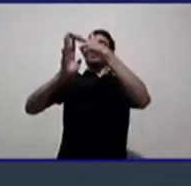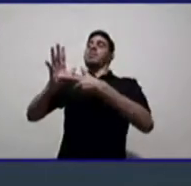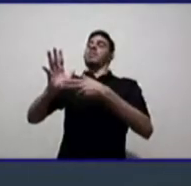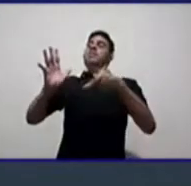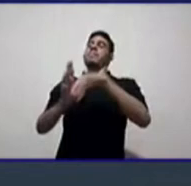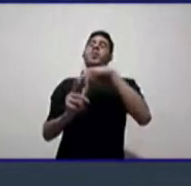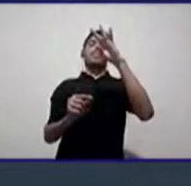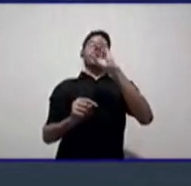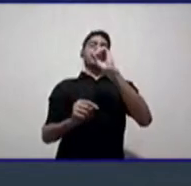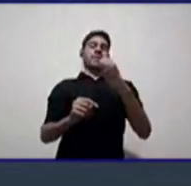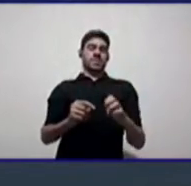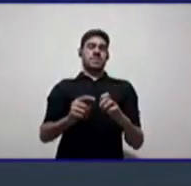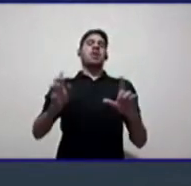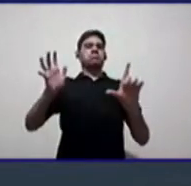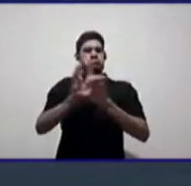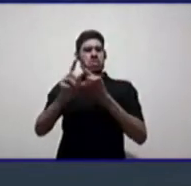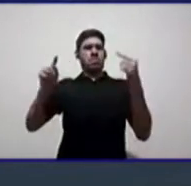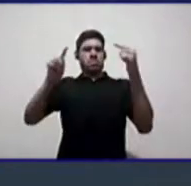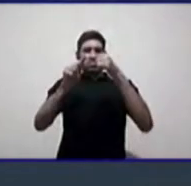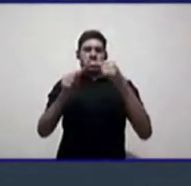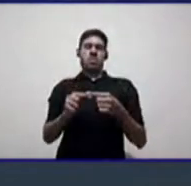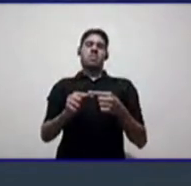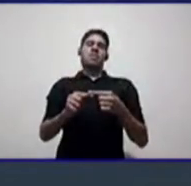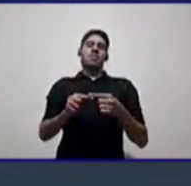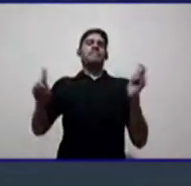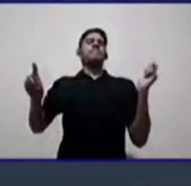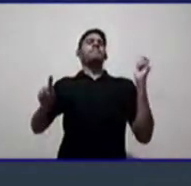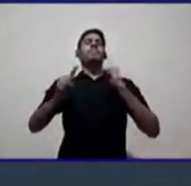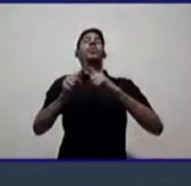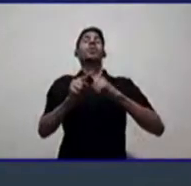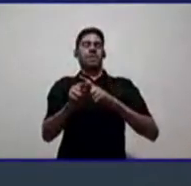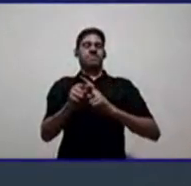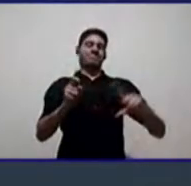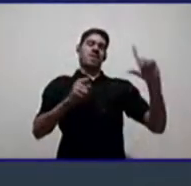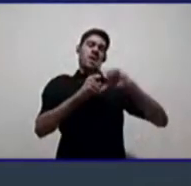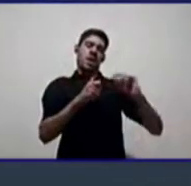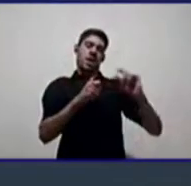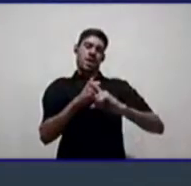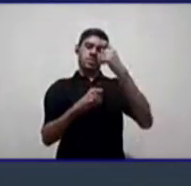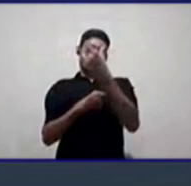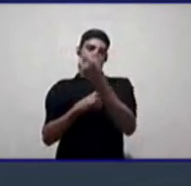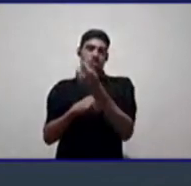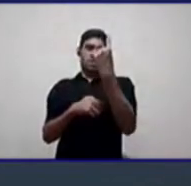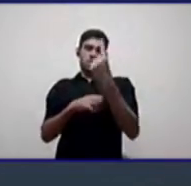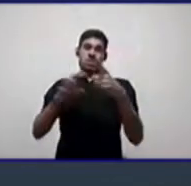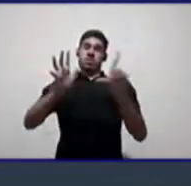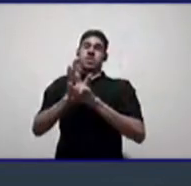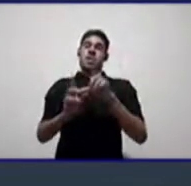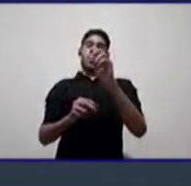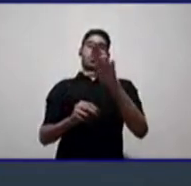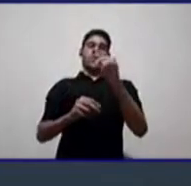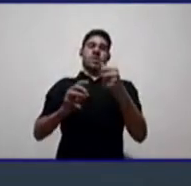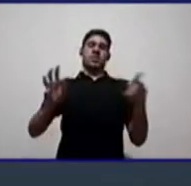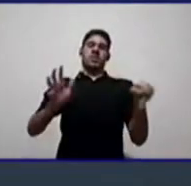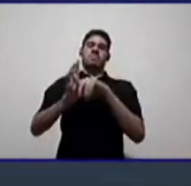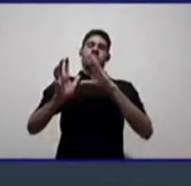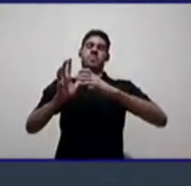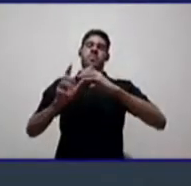que tem força legal. Por que tem força legal? Porque o artigo 61 da Lei Orgânica dos Partidos